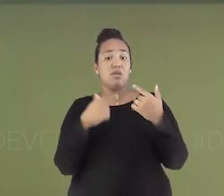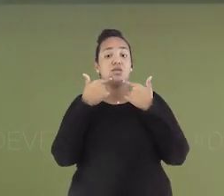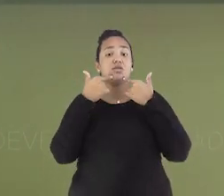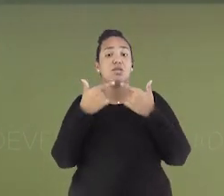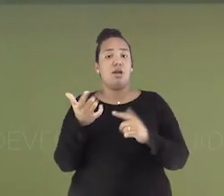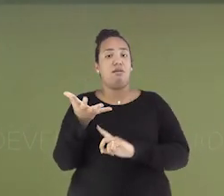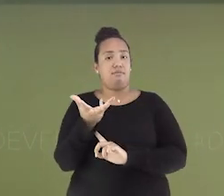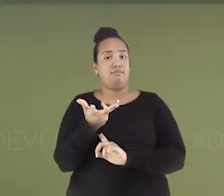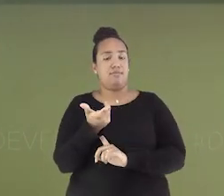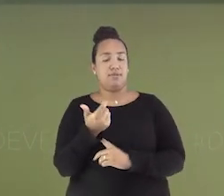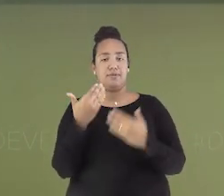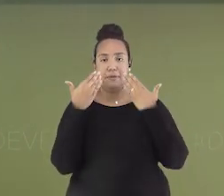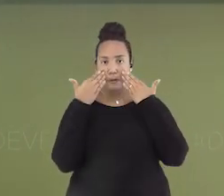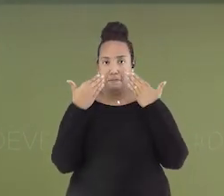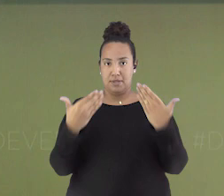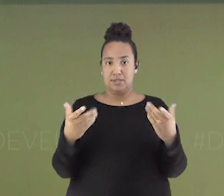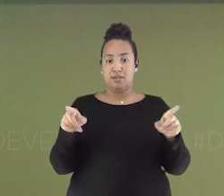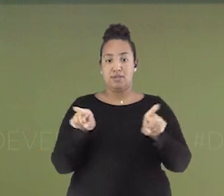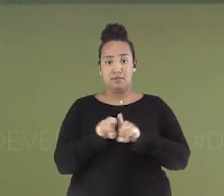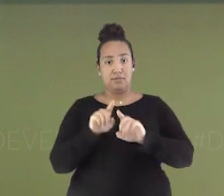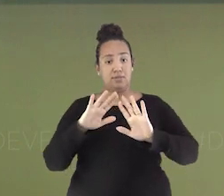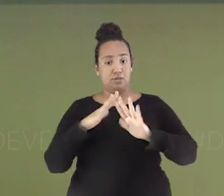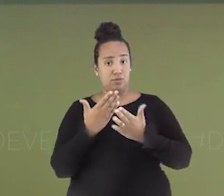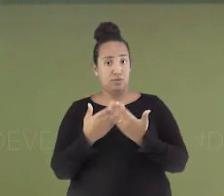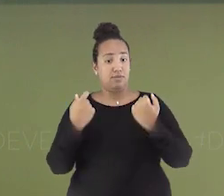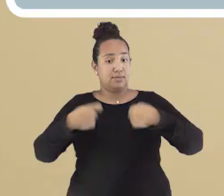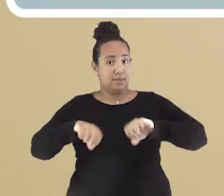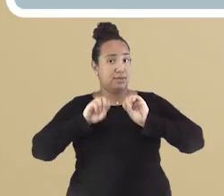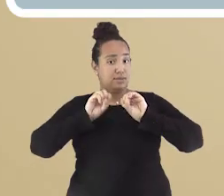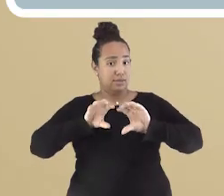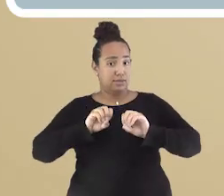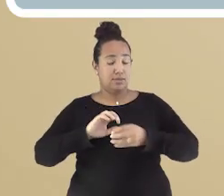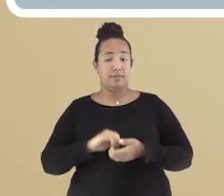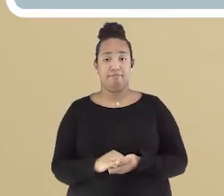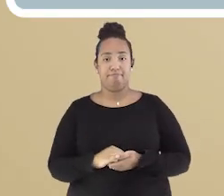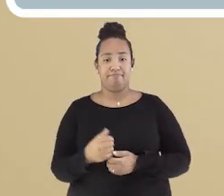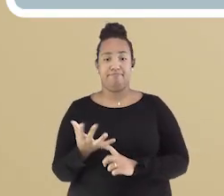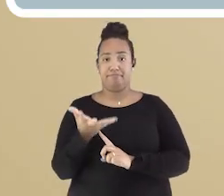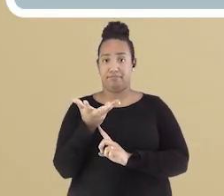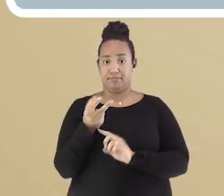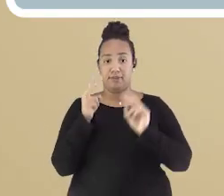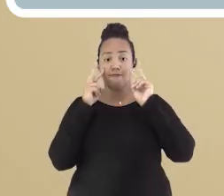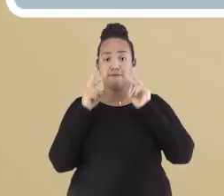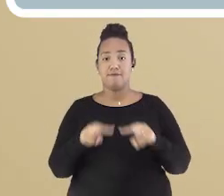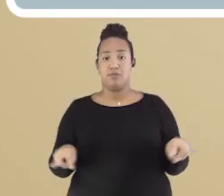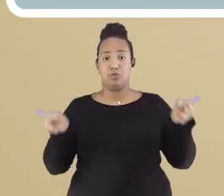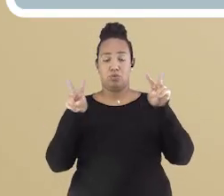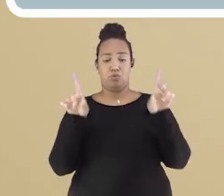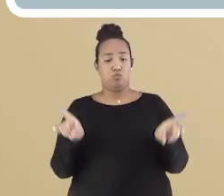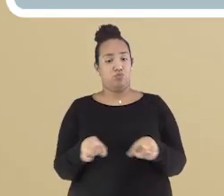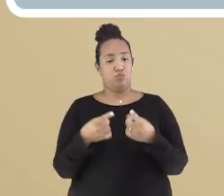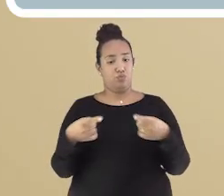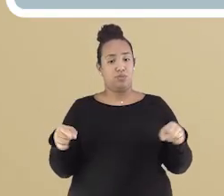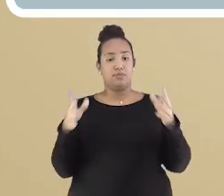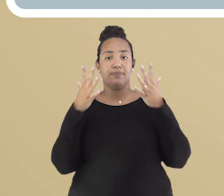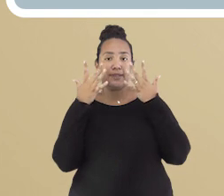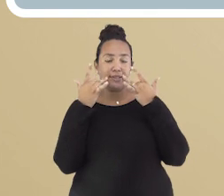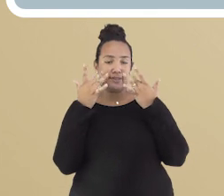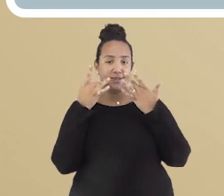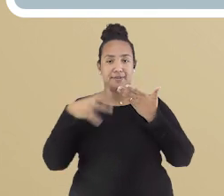linguagens artísticas que devem ser apresentadas e discutidas na escola. São elas: artes visuais,